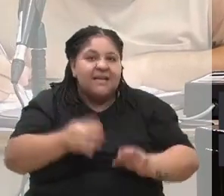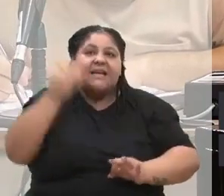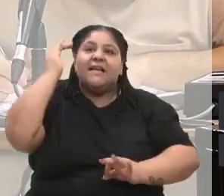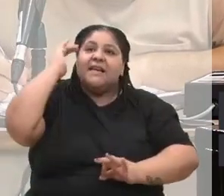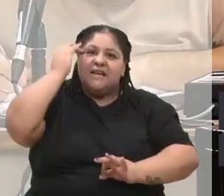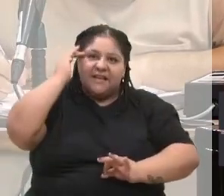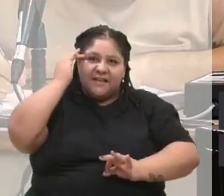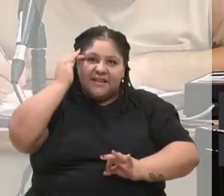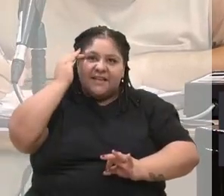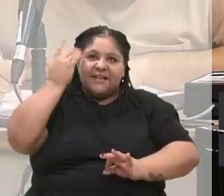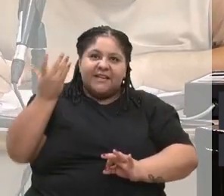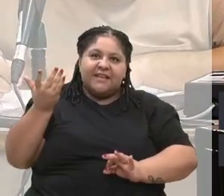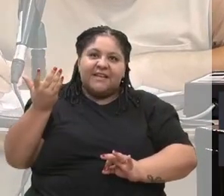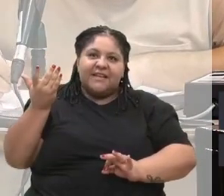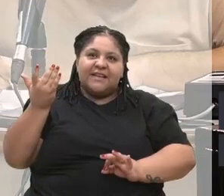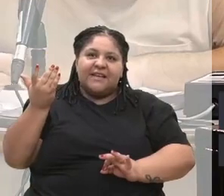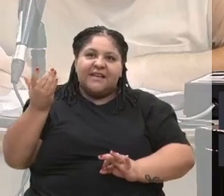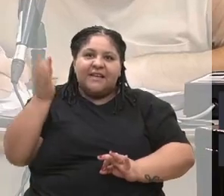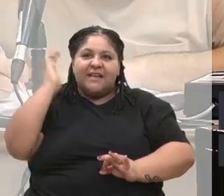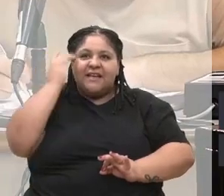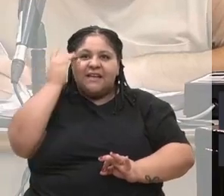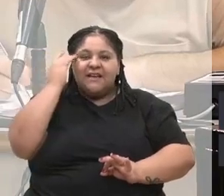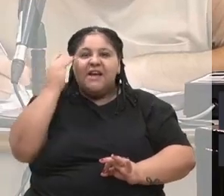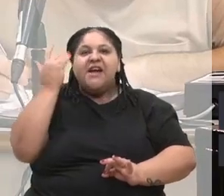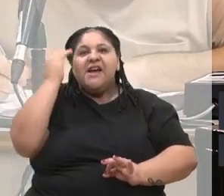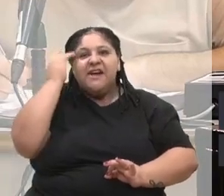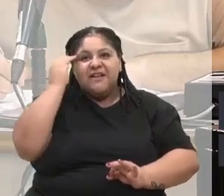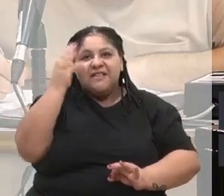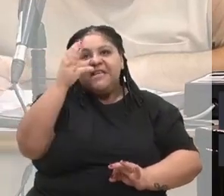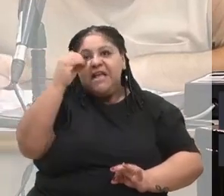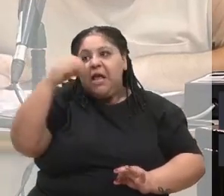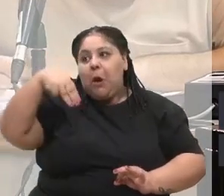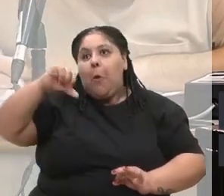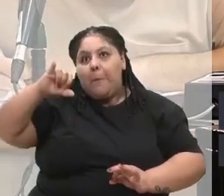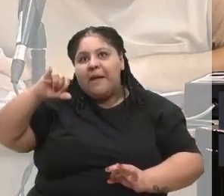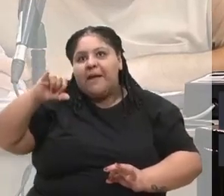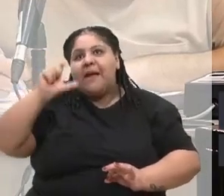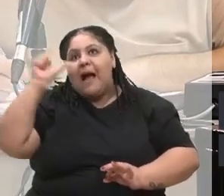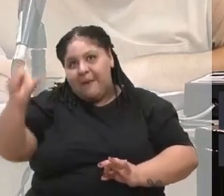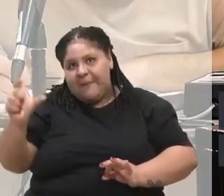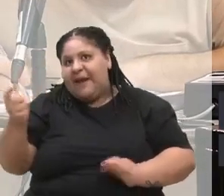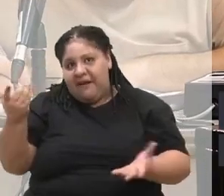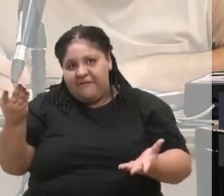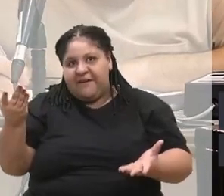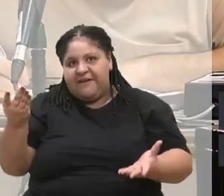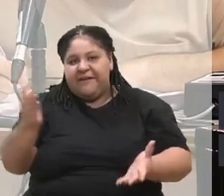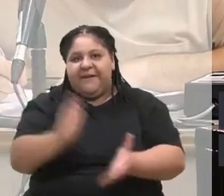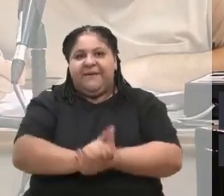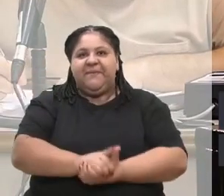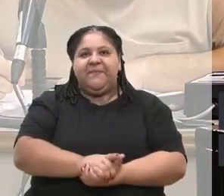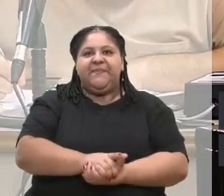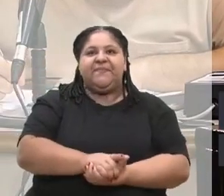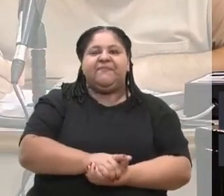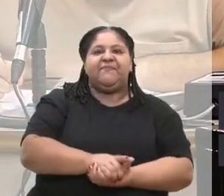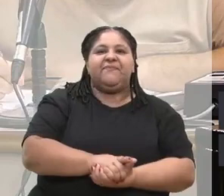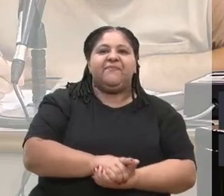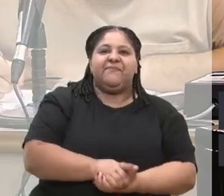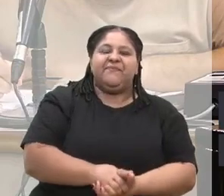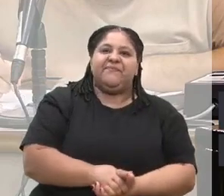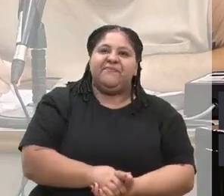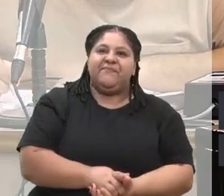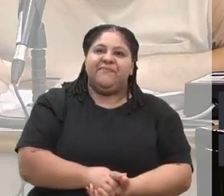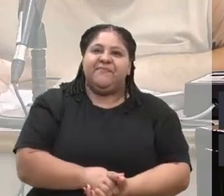a música, né? Mas eu não ia falar Comi para um castramóvel, né, vereador? Aí fica meio complicado. Mas, enfim,